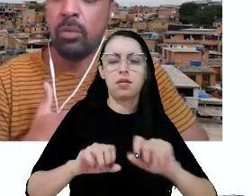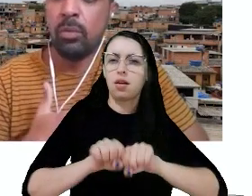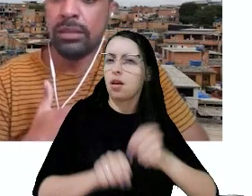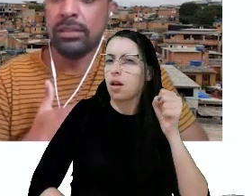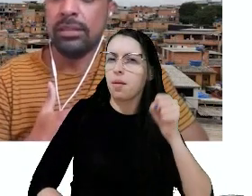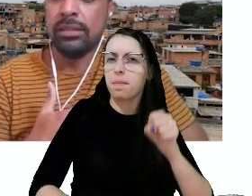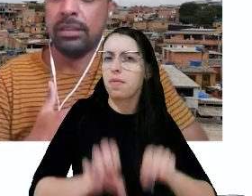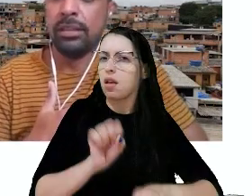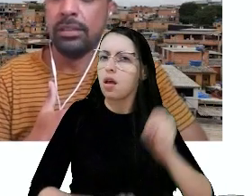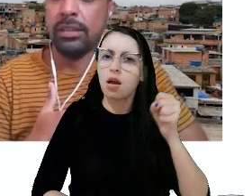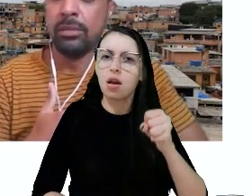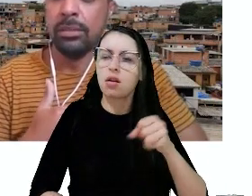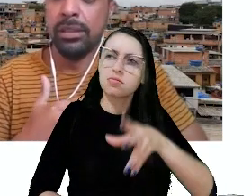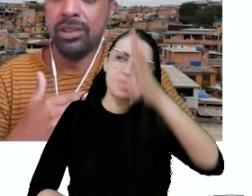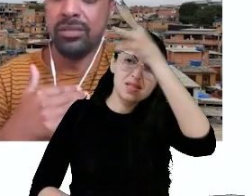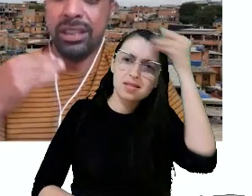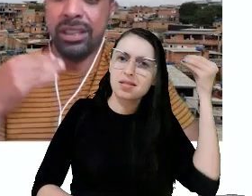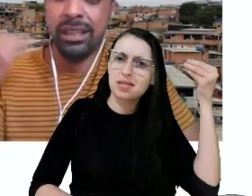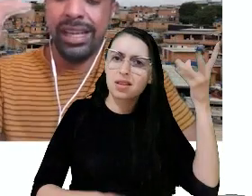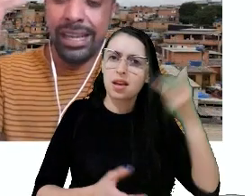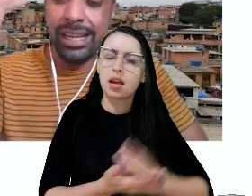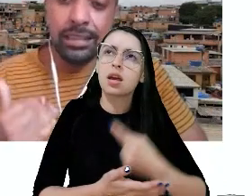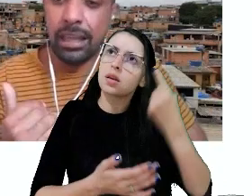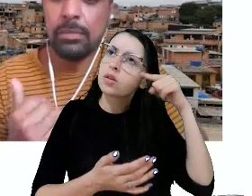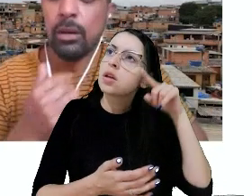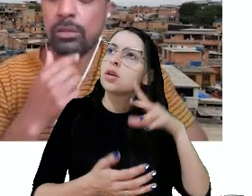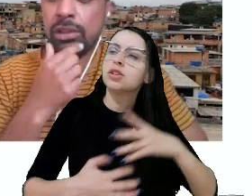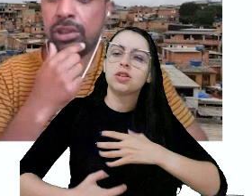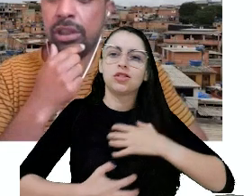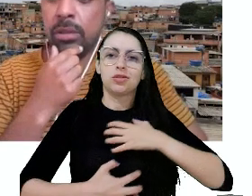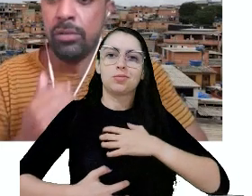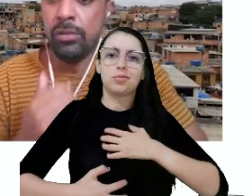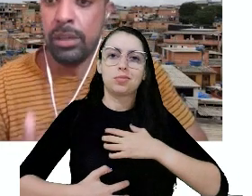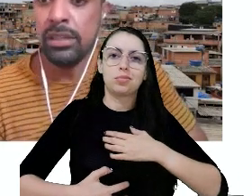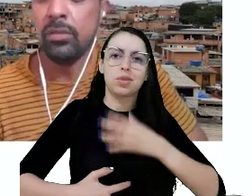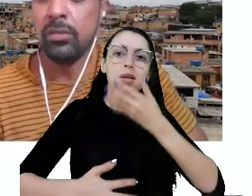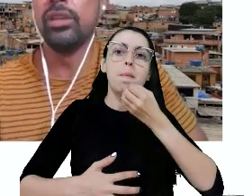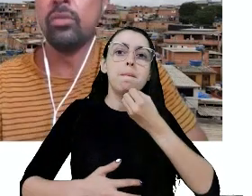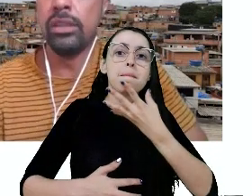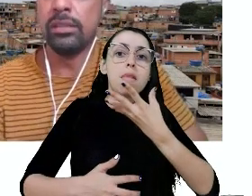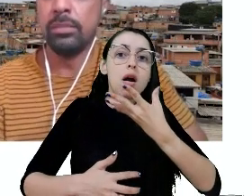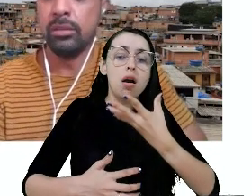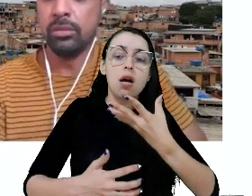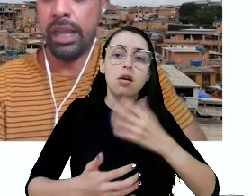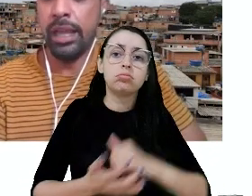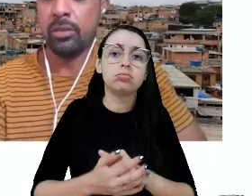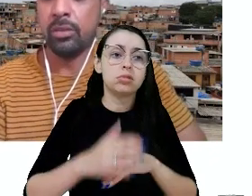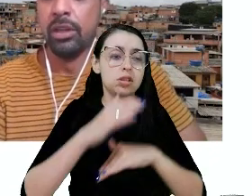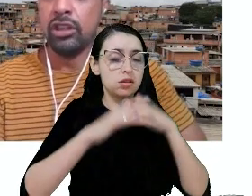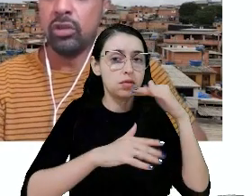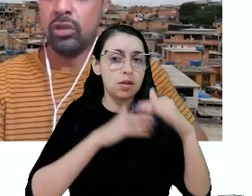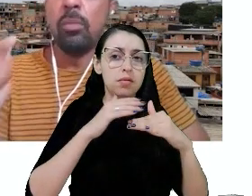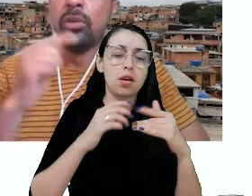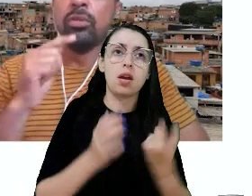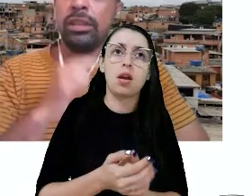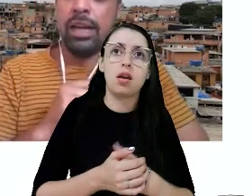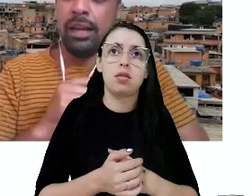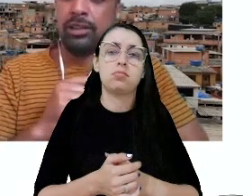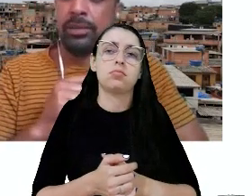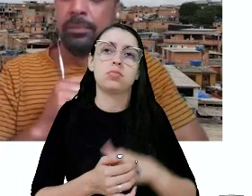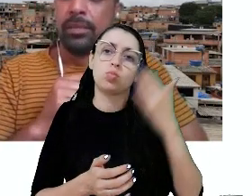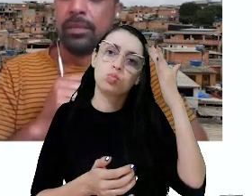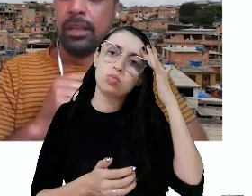tive que quebrar algumas crenças limitantes, eu também tive que resgatar a minha autoestima, eu tive que me desenvolver no conhecimento técnico. Só